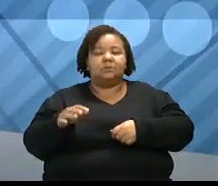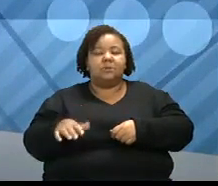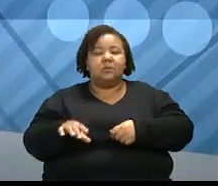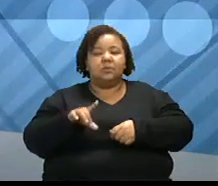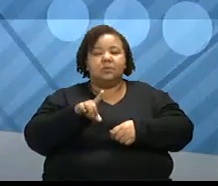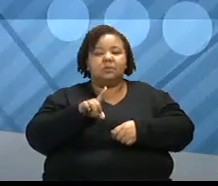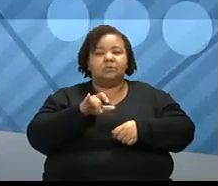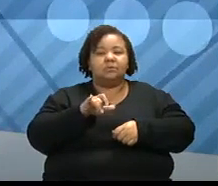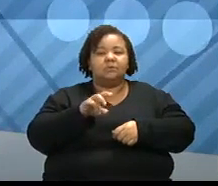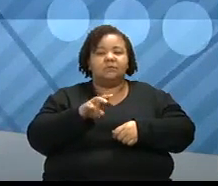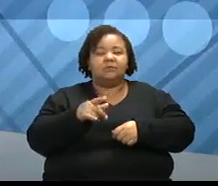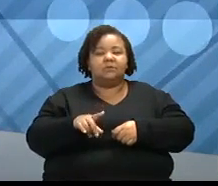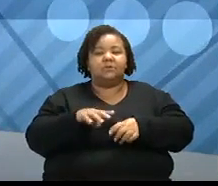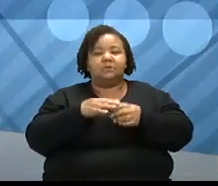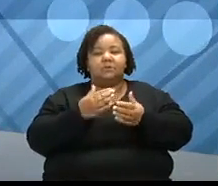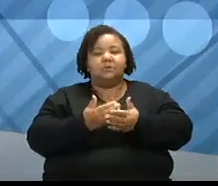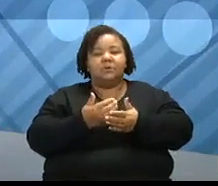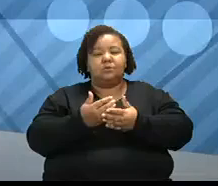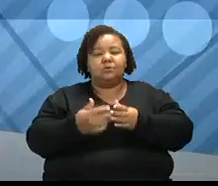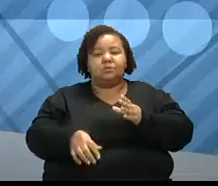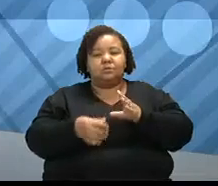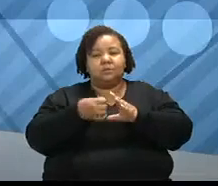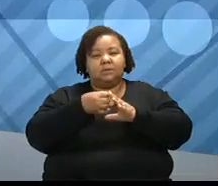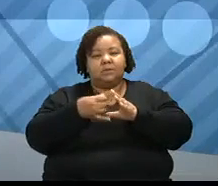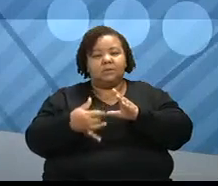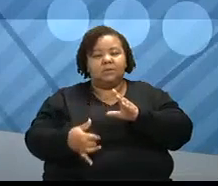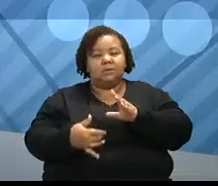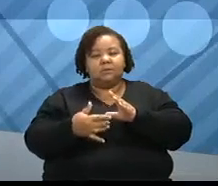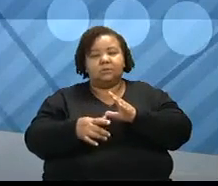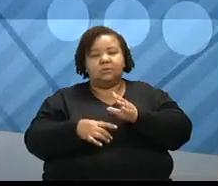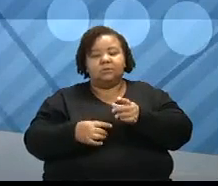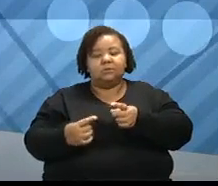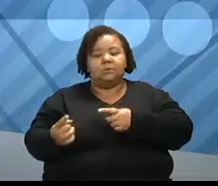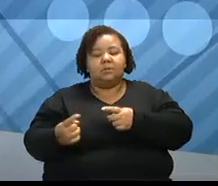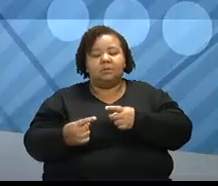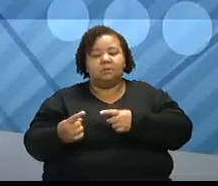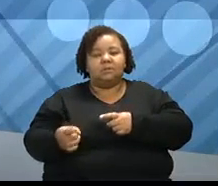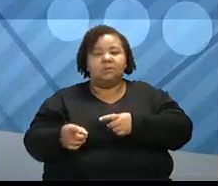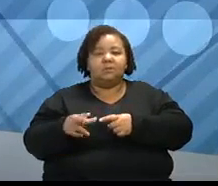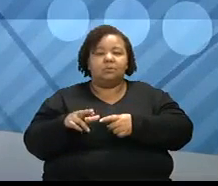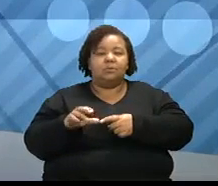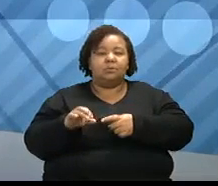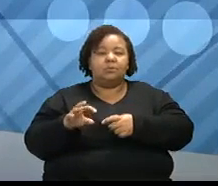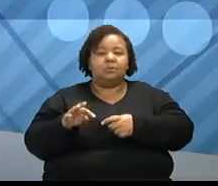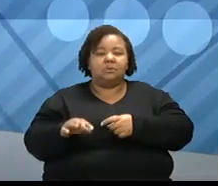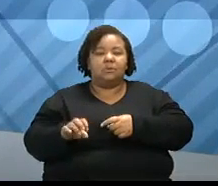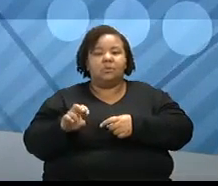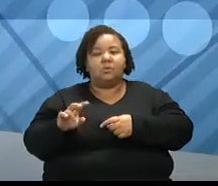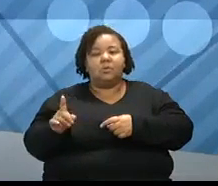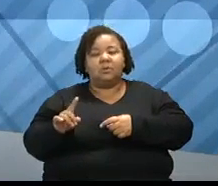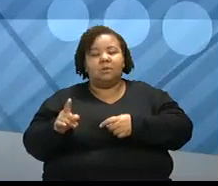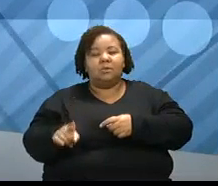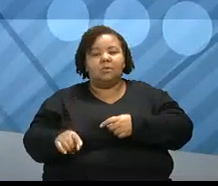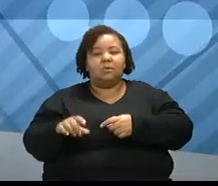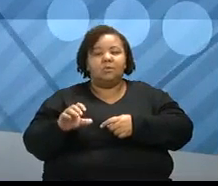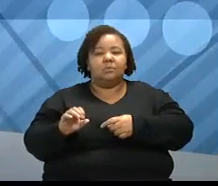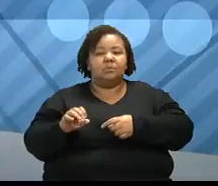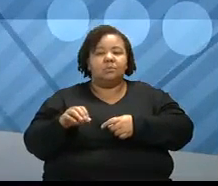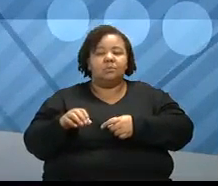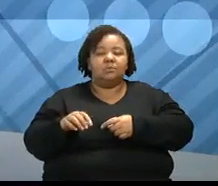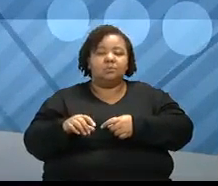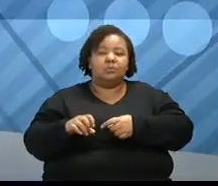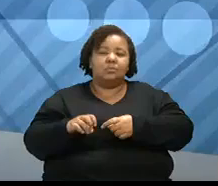divergente, é o estudo das características do fluido, em relação a ser rotacional ou não, a ser incompressível ou